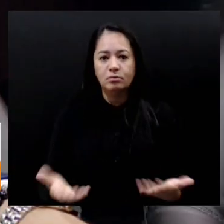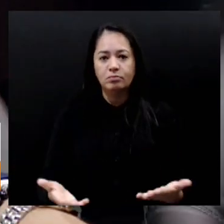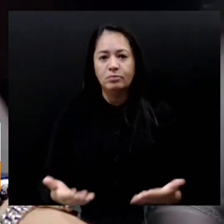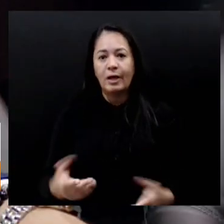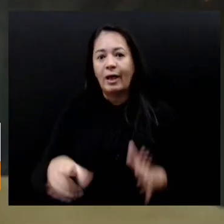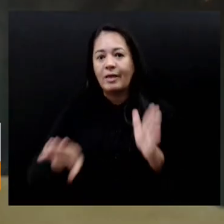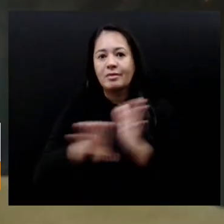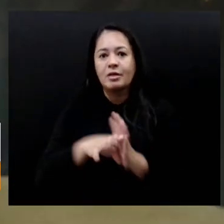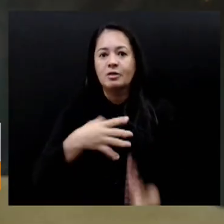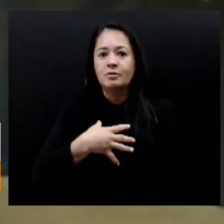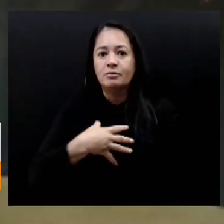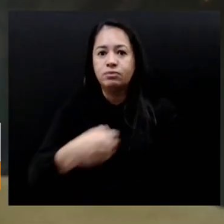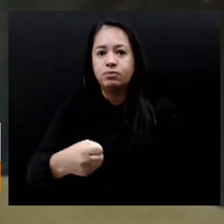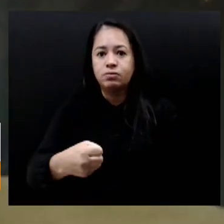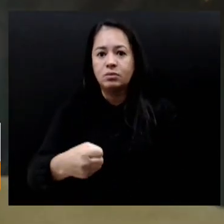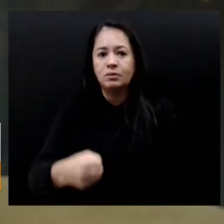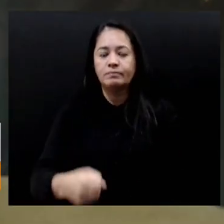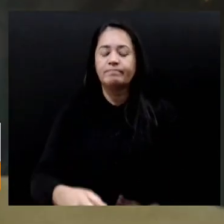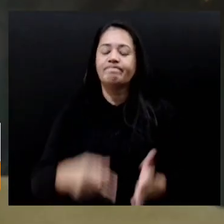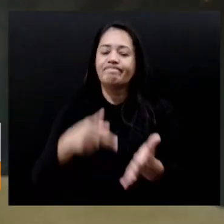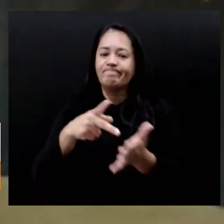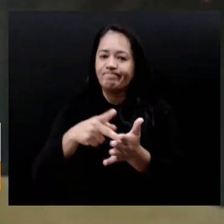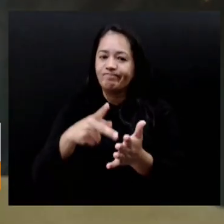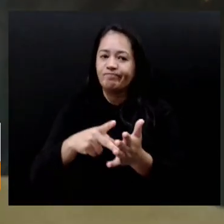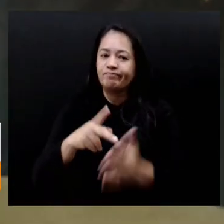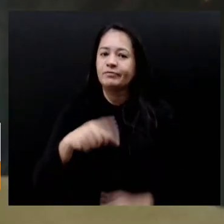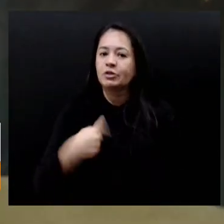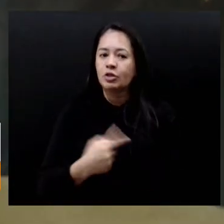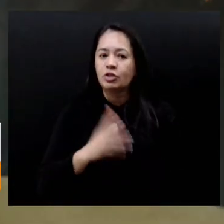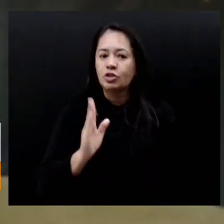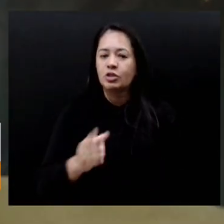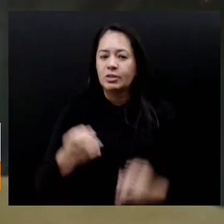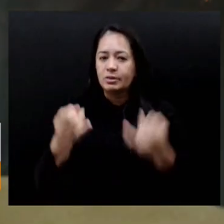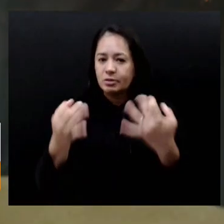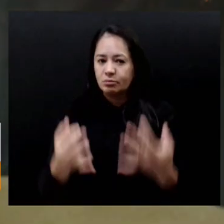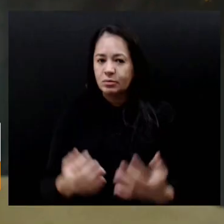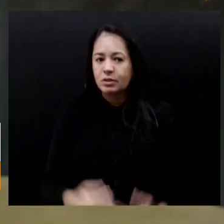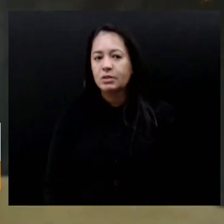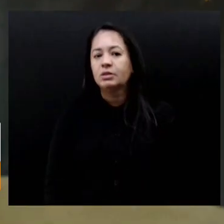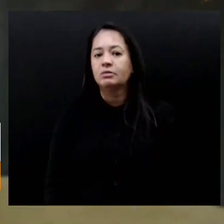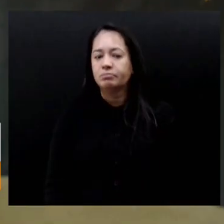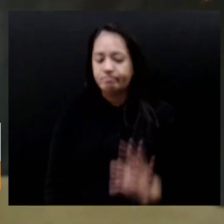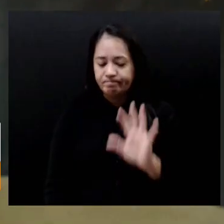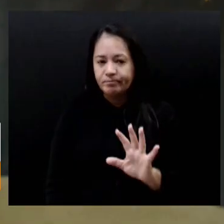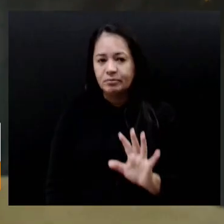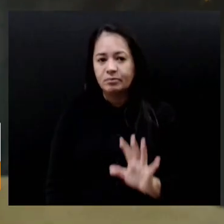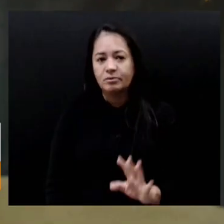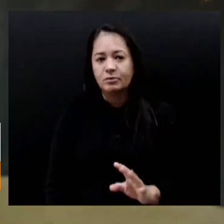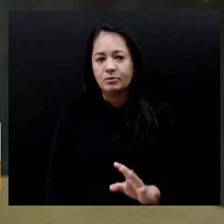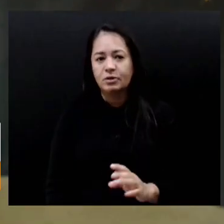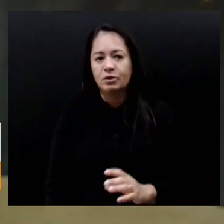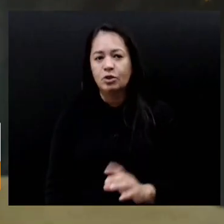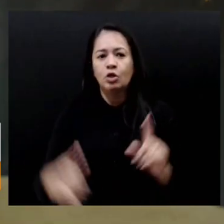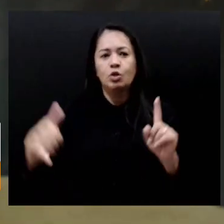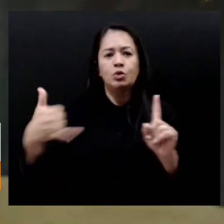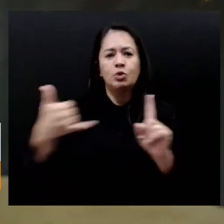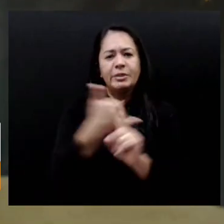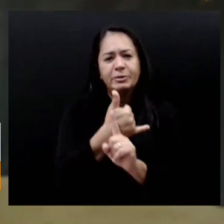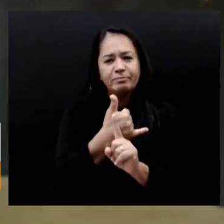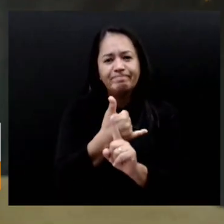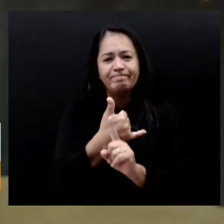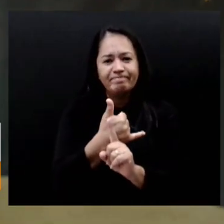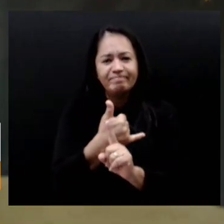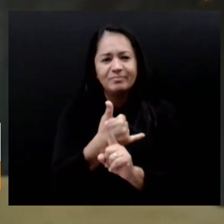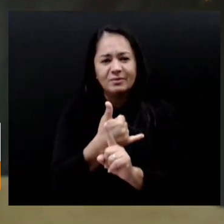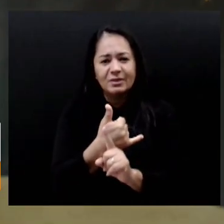verdade, nós falamos sobre isso aqui no programa, em um dos nossos programas, né? A questão do bullying, a questão da